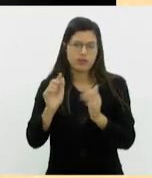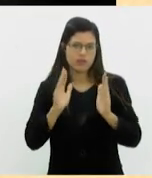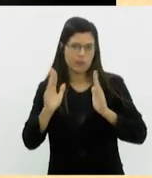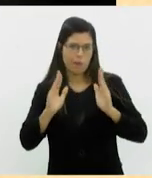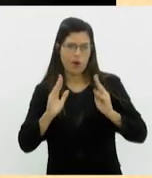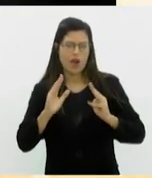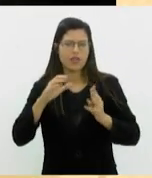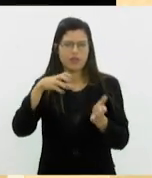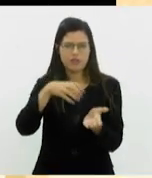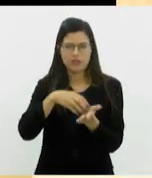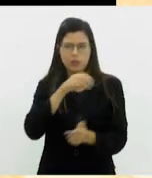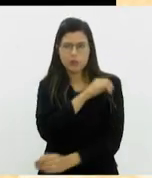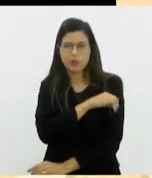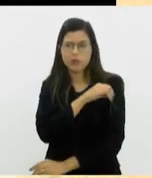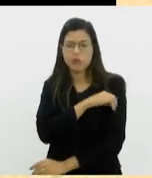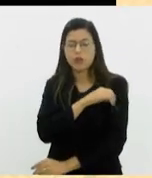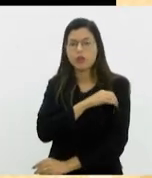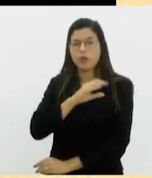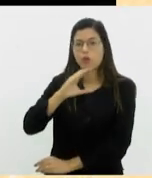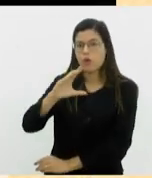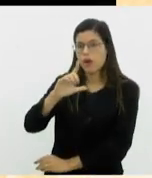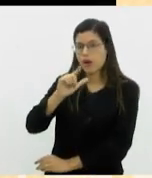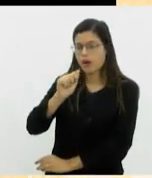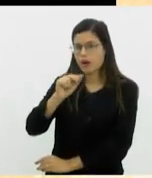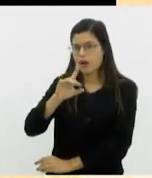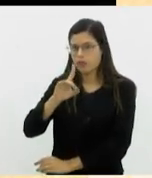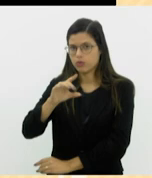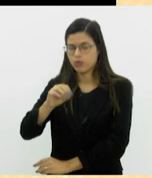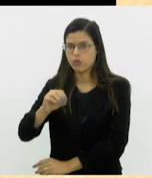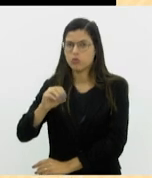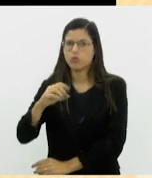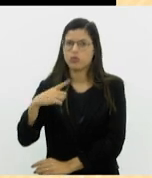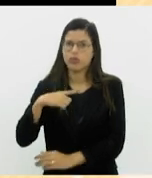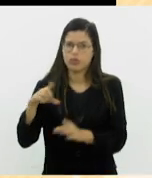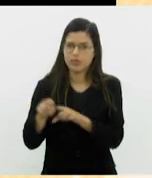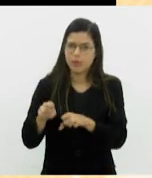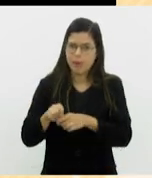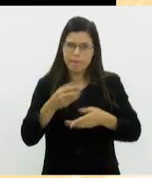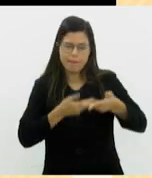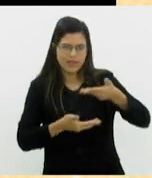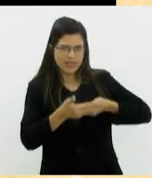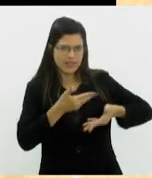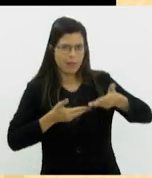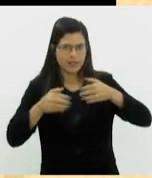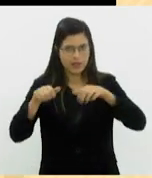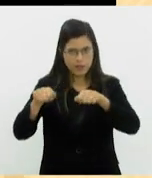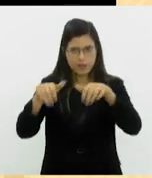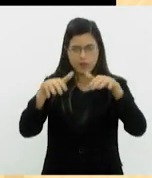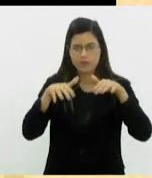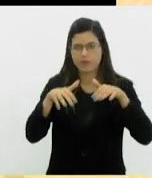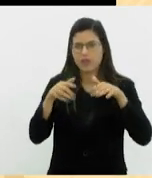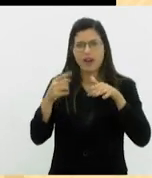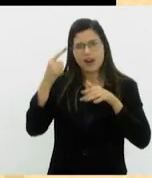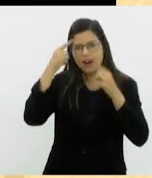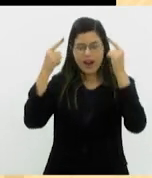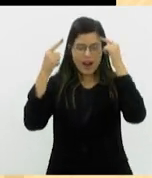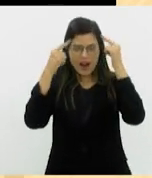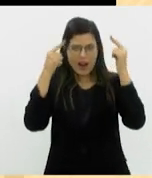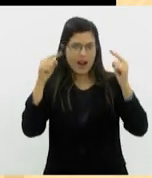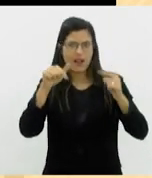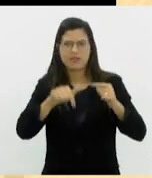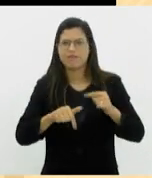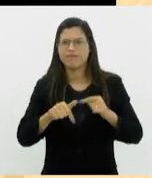no palco, o ator Cláudio Amado conta com a participação espontânea da plateia para criar cenas inéditas e improvisadas em